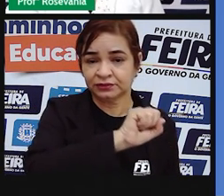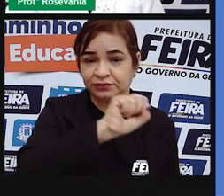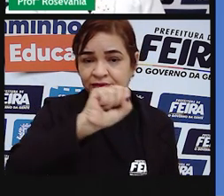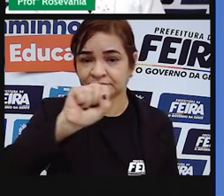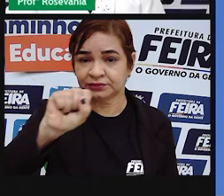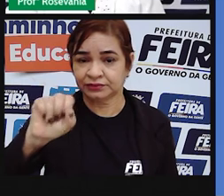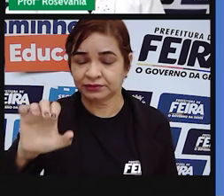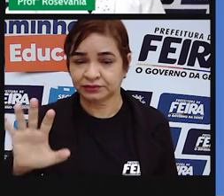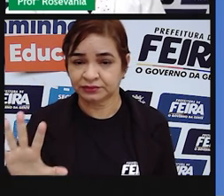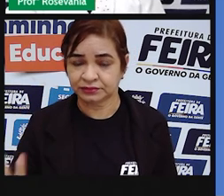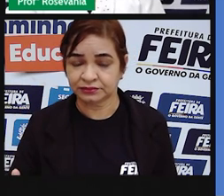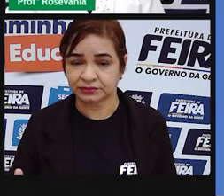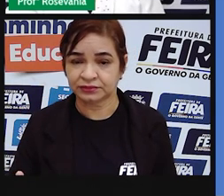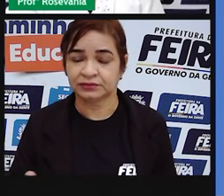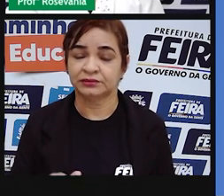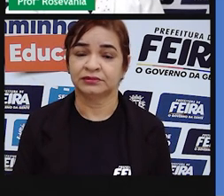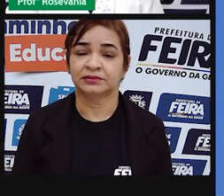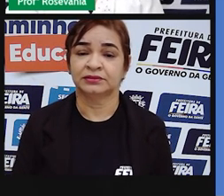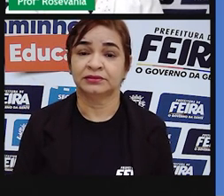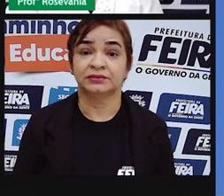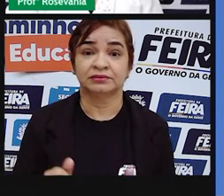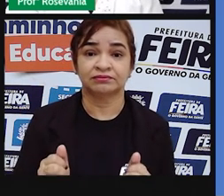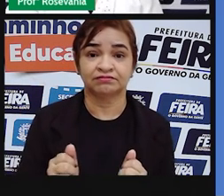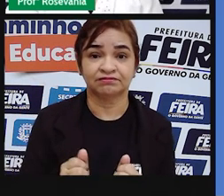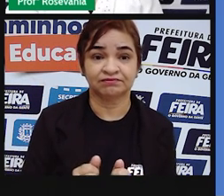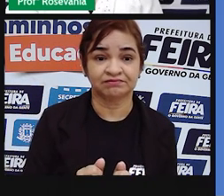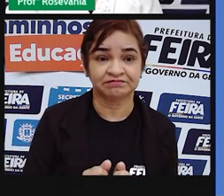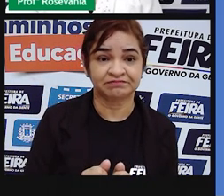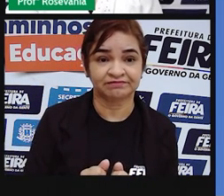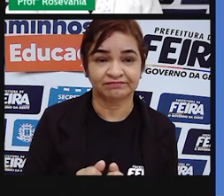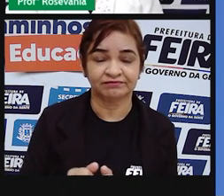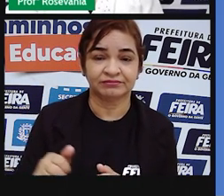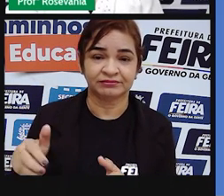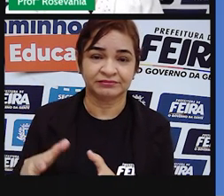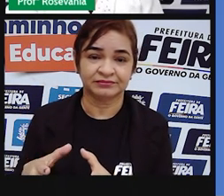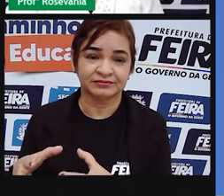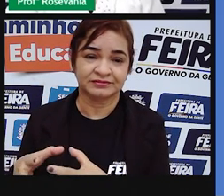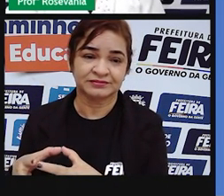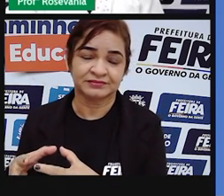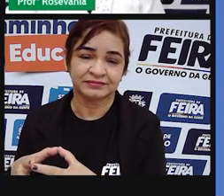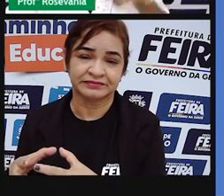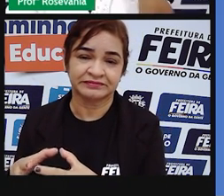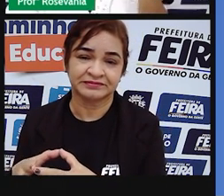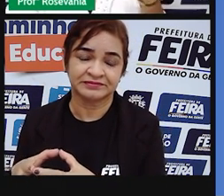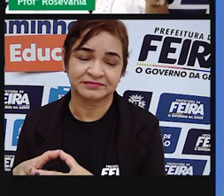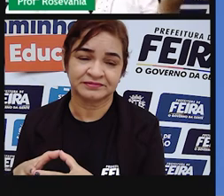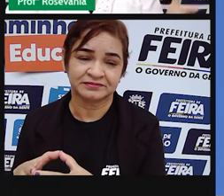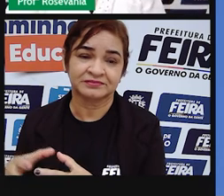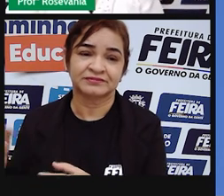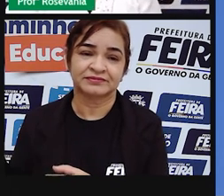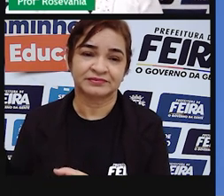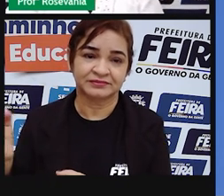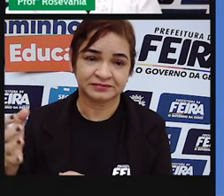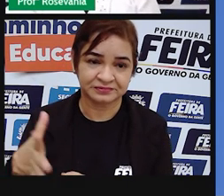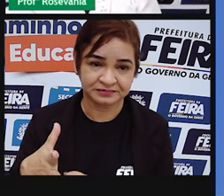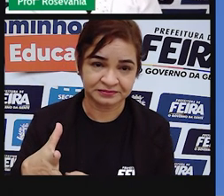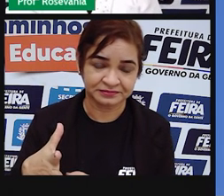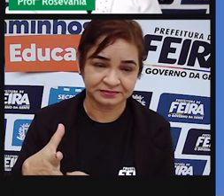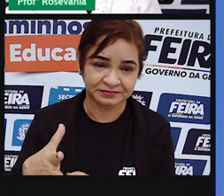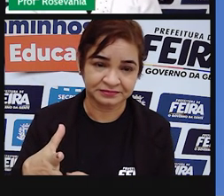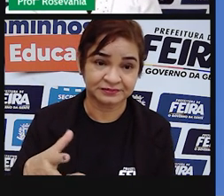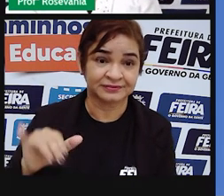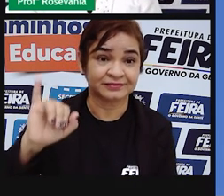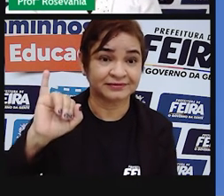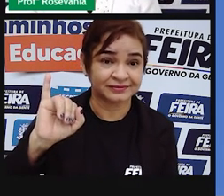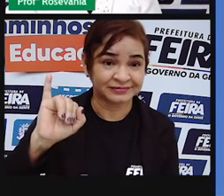sudeste, juntou-se com os emigrantes da região sudeste e passaram a ser os novos imigrantes da região